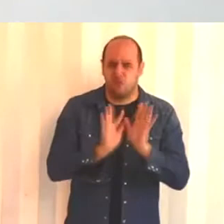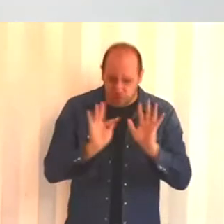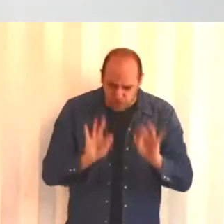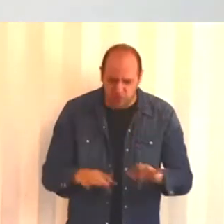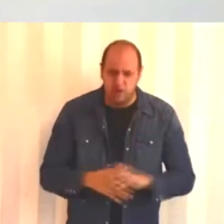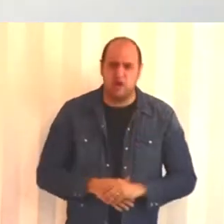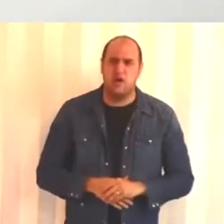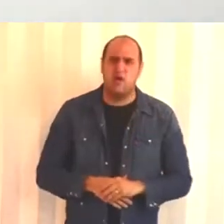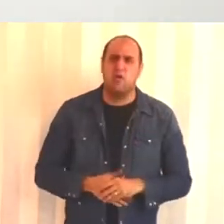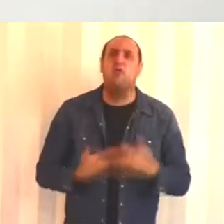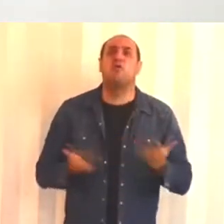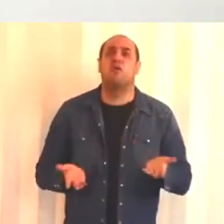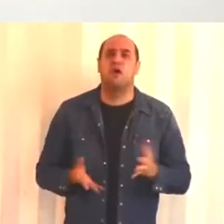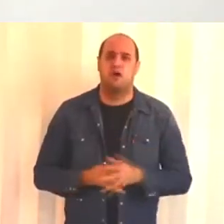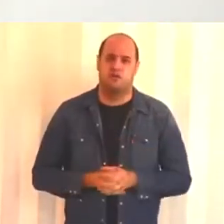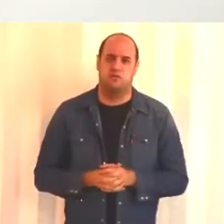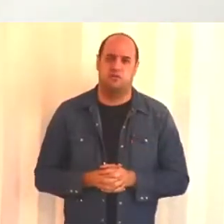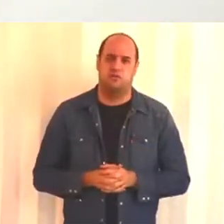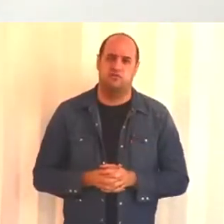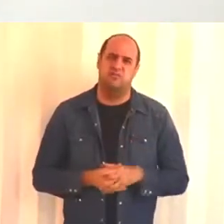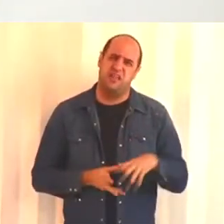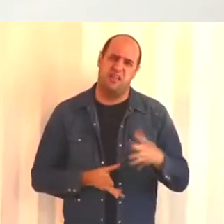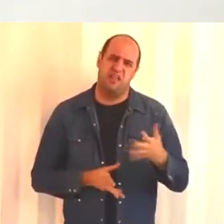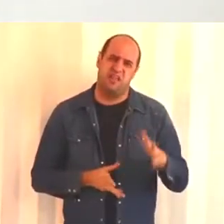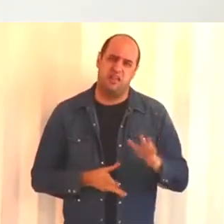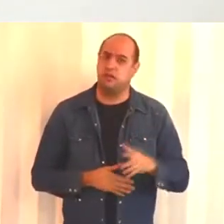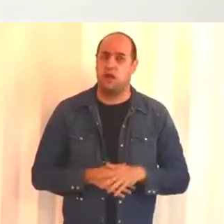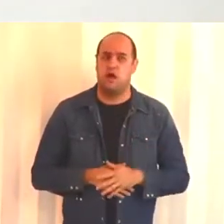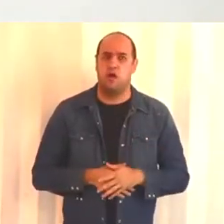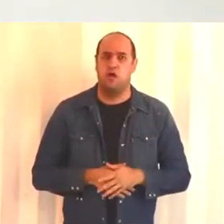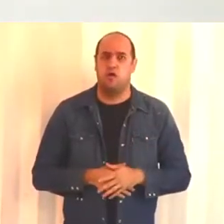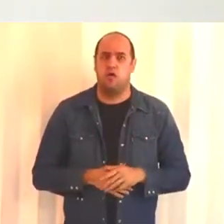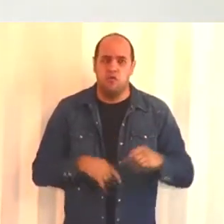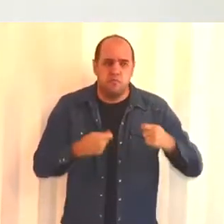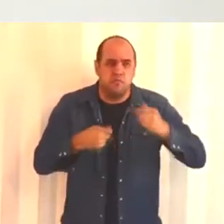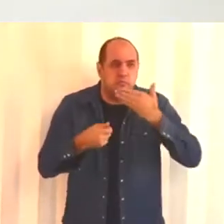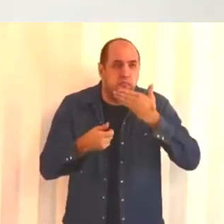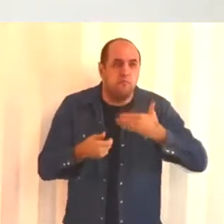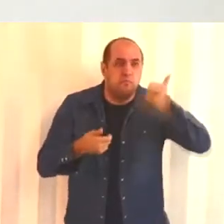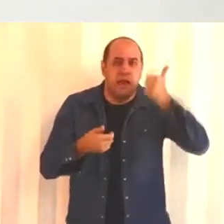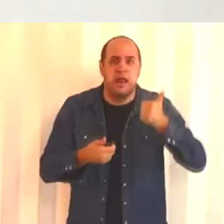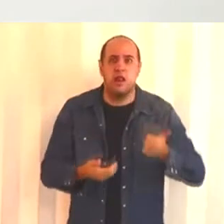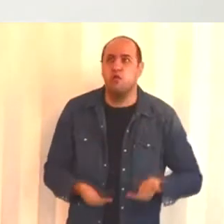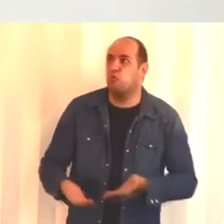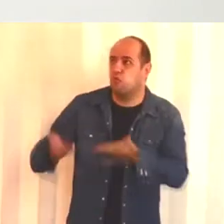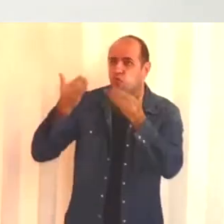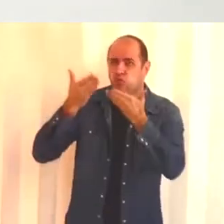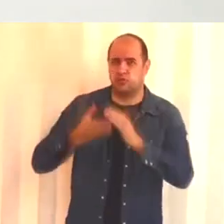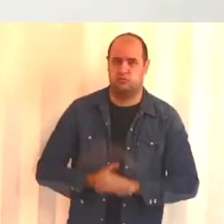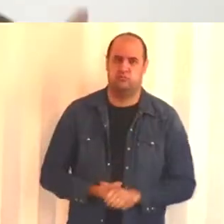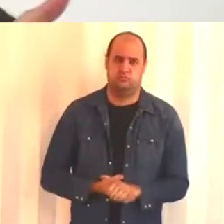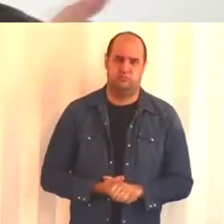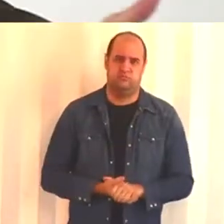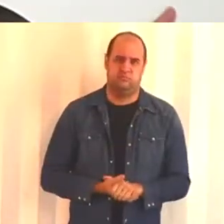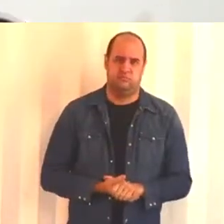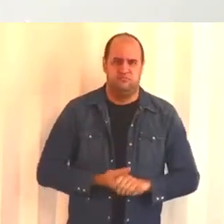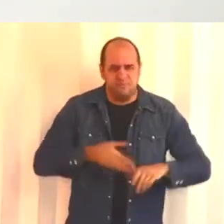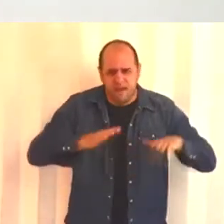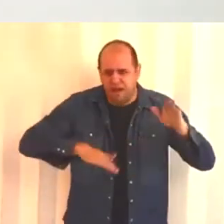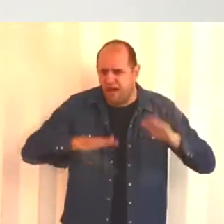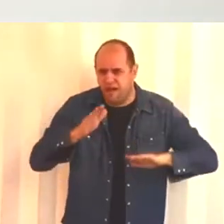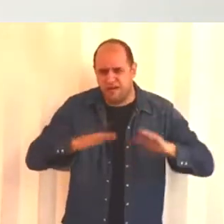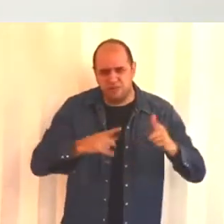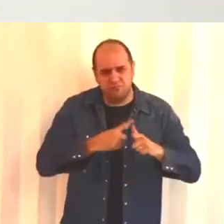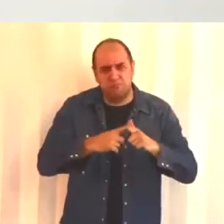Ah, vai mais ou menos. Dê o seu melhor para Deus, ainda que o seu melhor não seja melhor. Às vezes podem